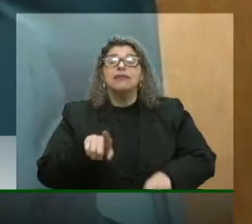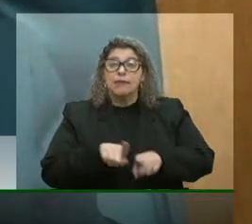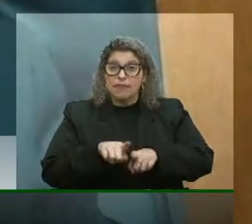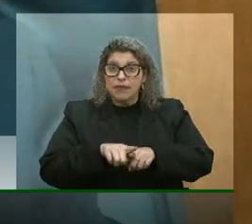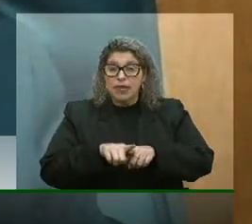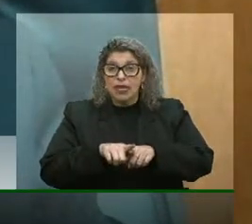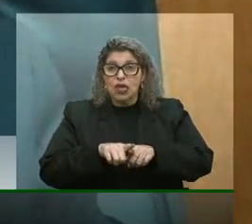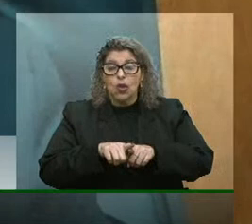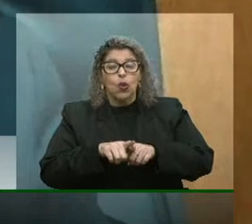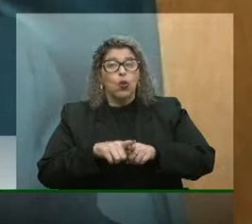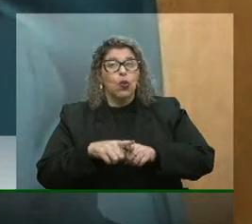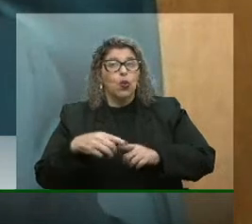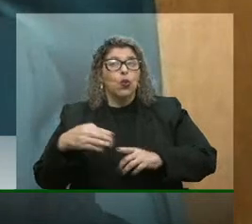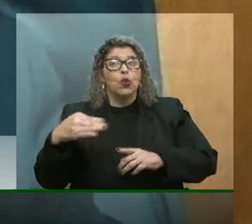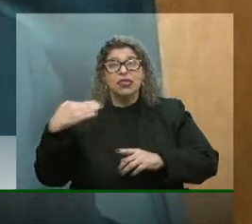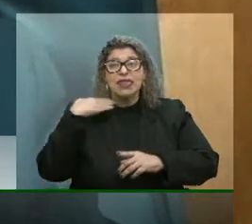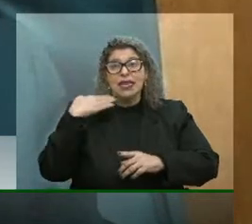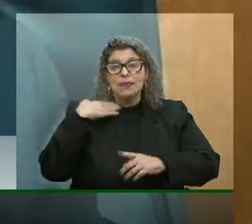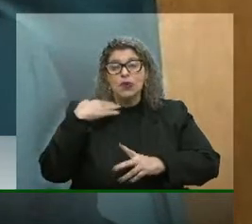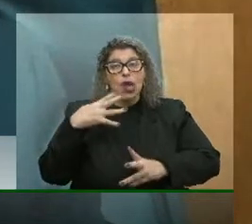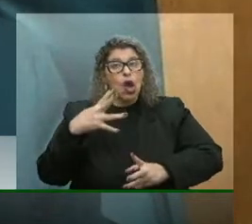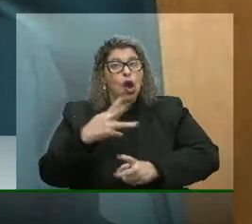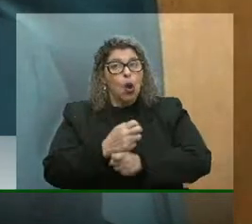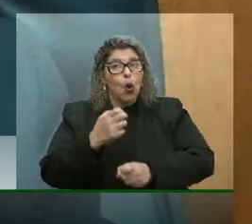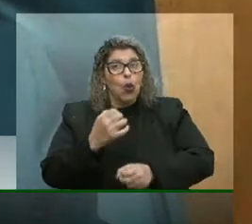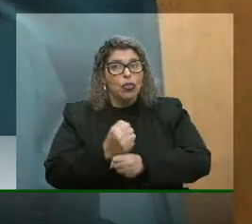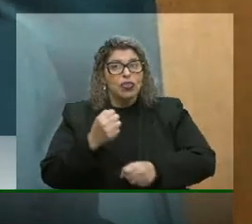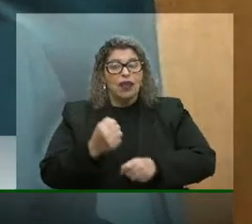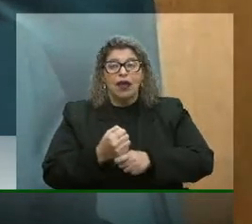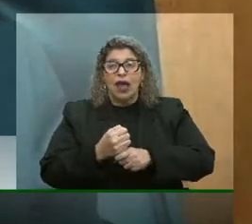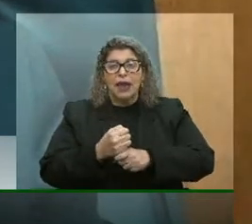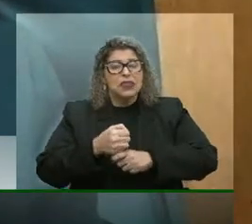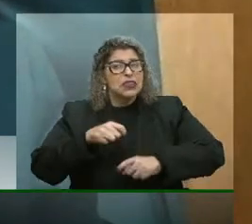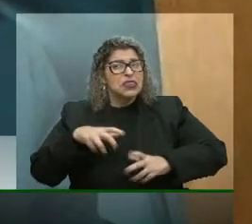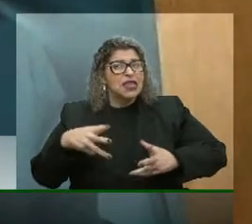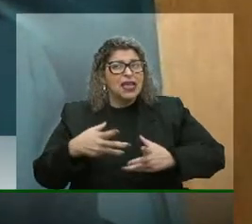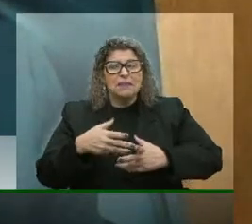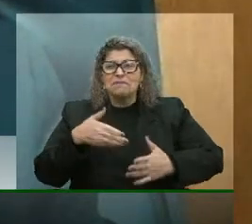Contas, que são verdadeiros tranca-ruas do Estado,